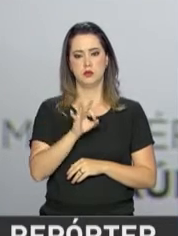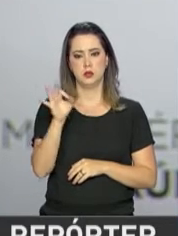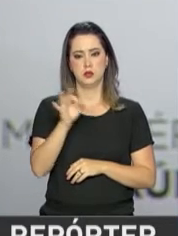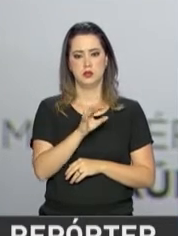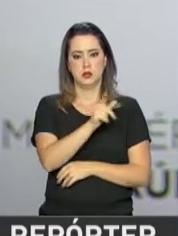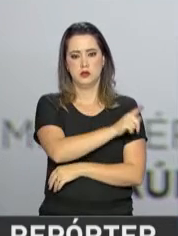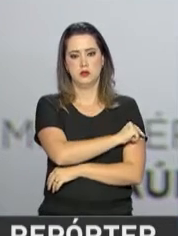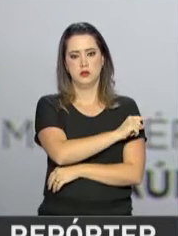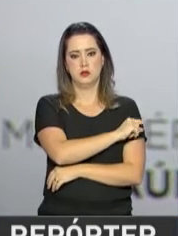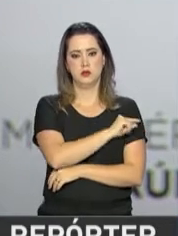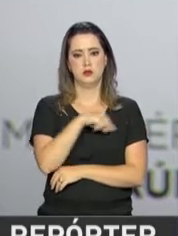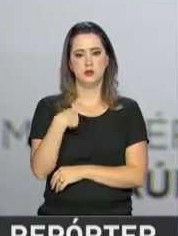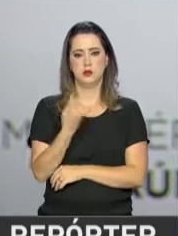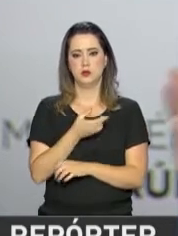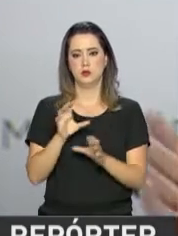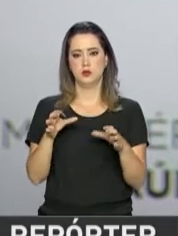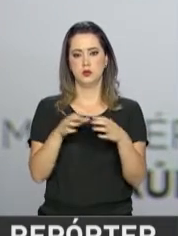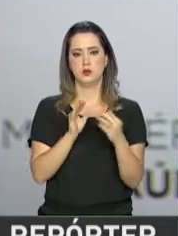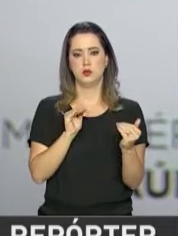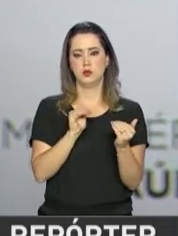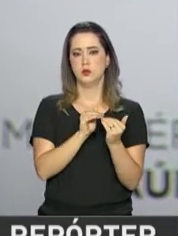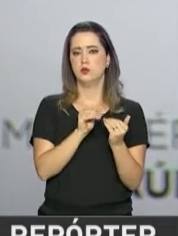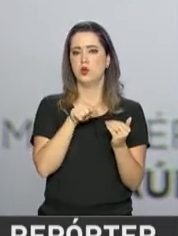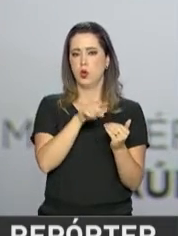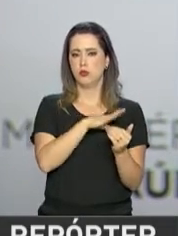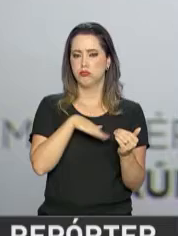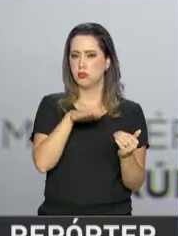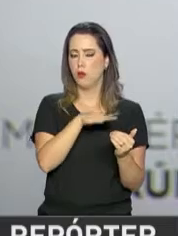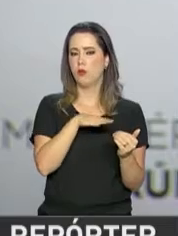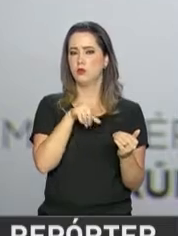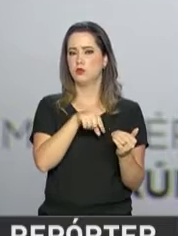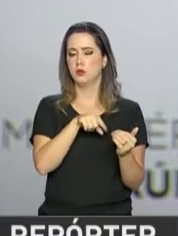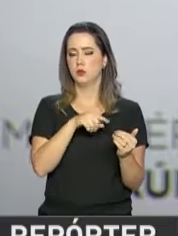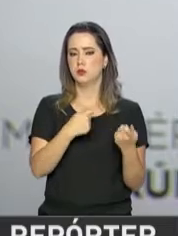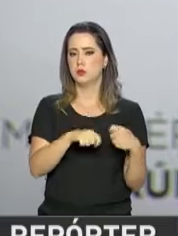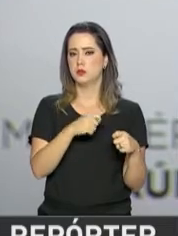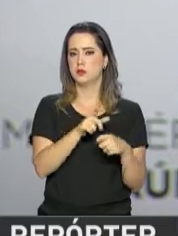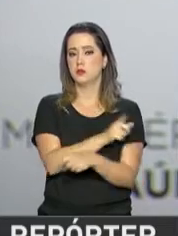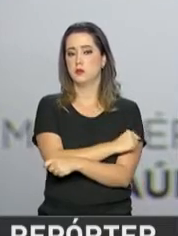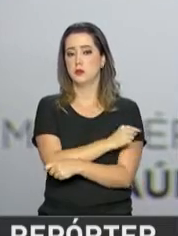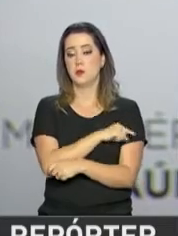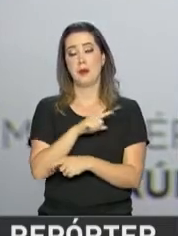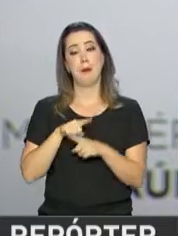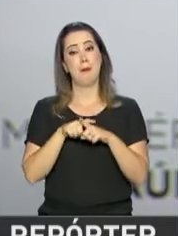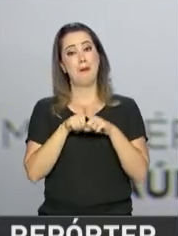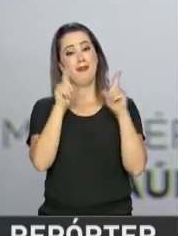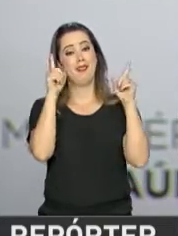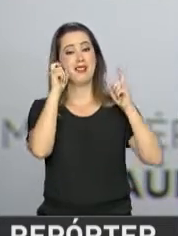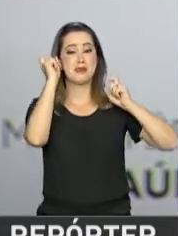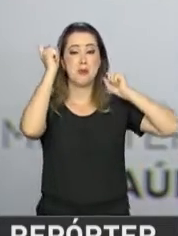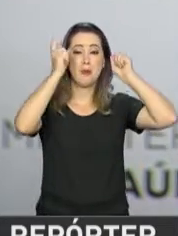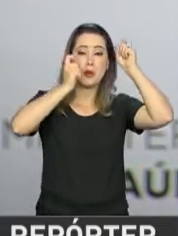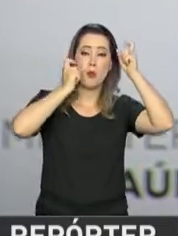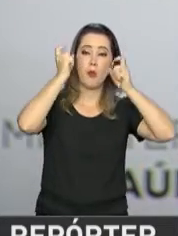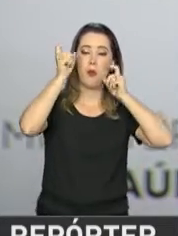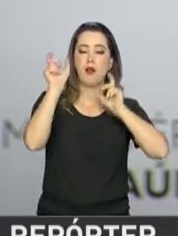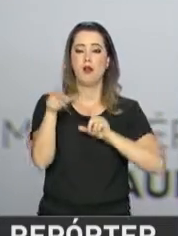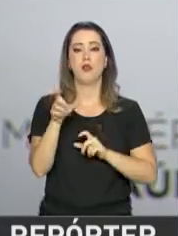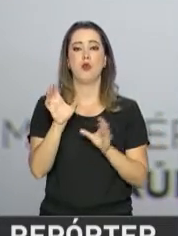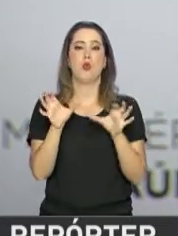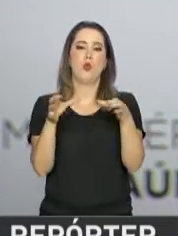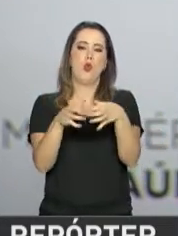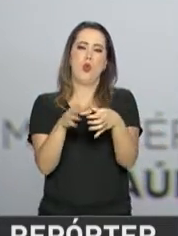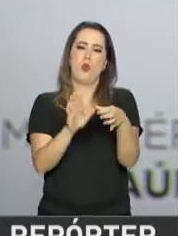vacinação do nosso público alvo e aquilo que mais nos preocupa e nos preocupou no ano passado são as